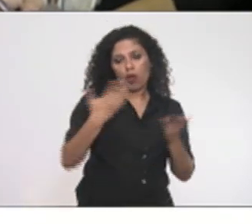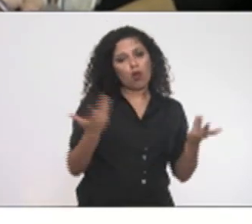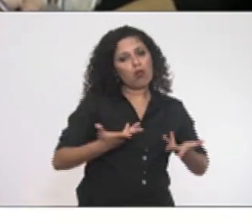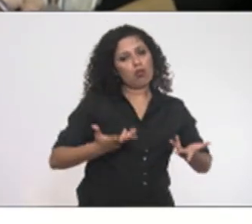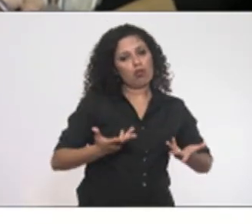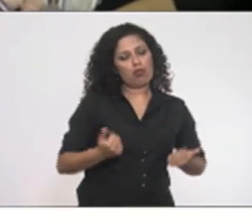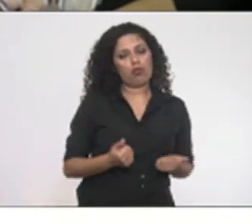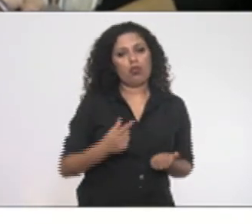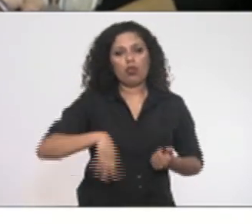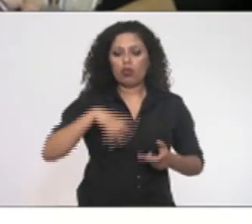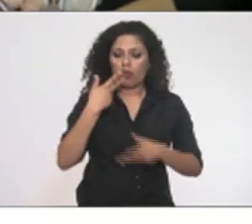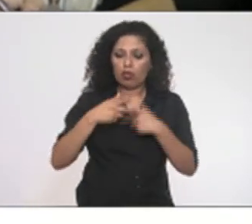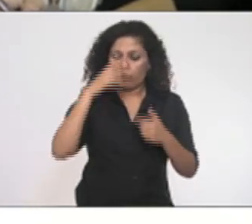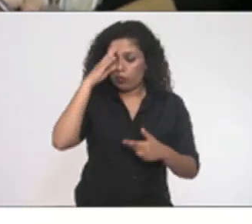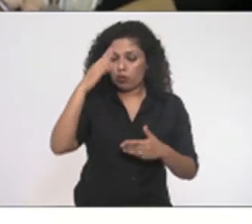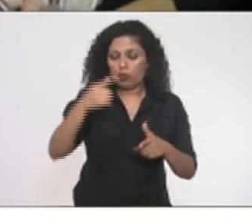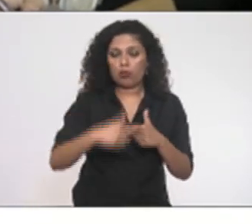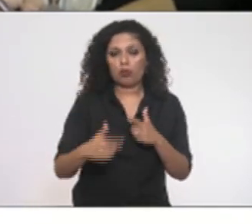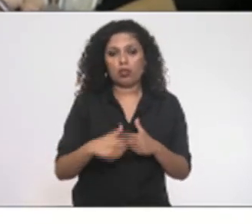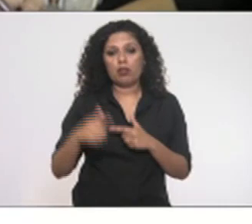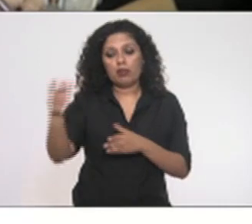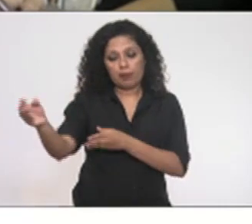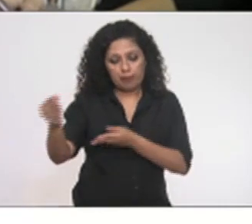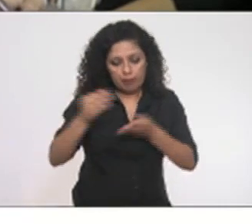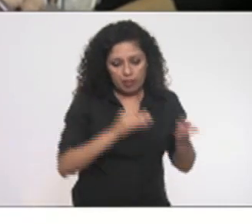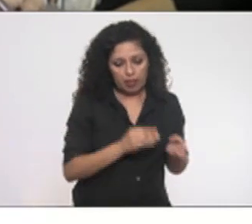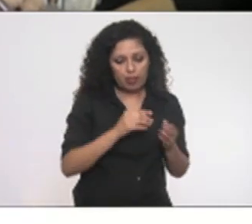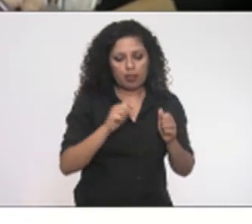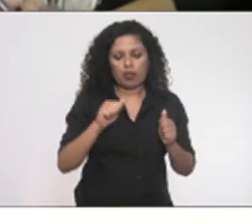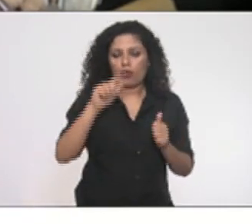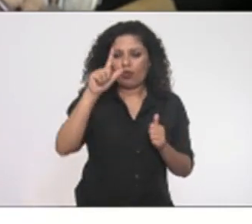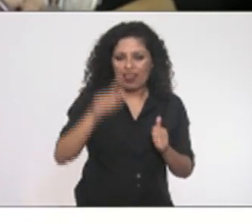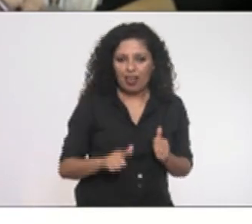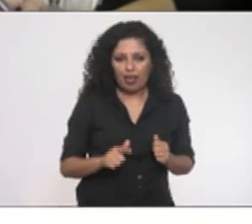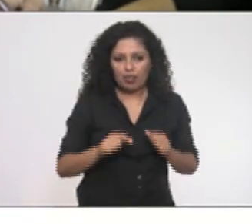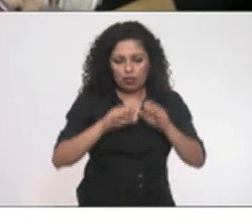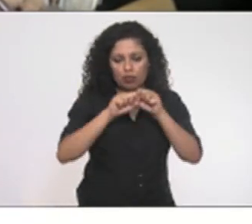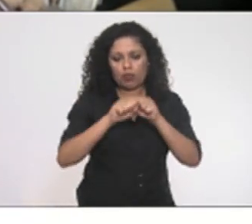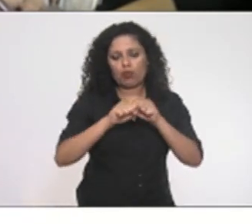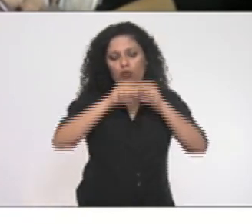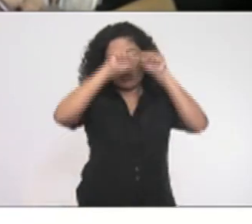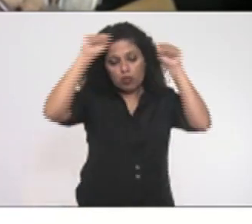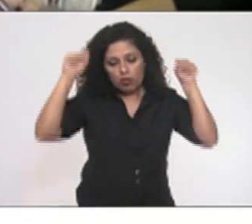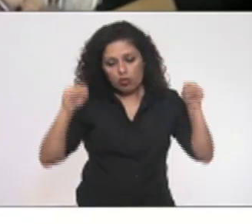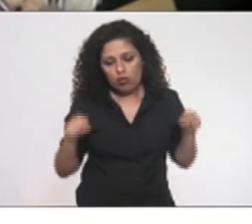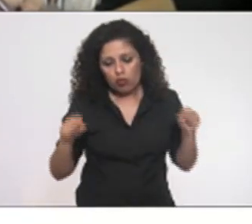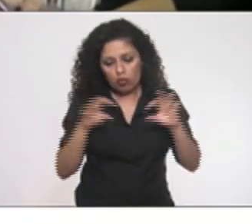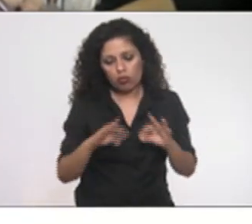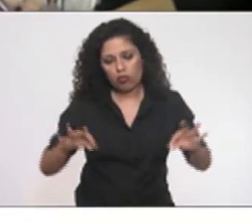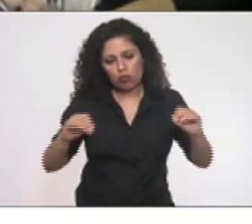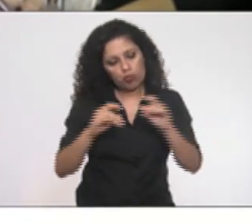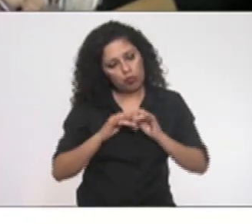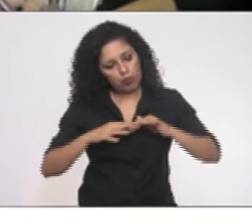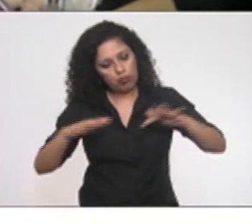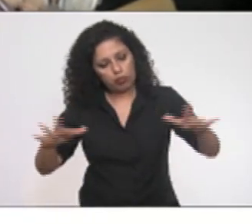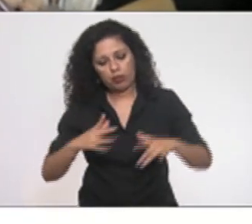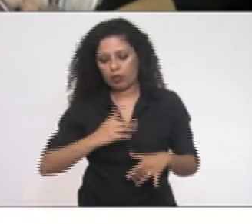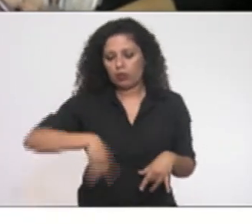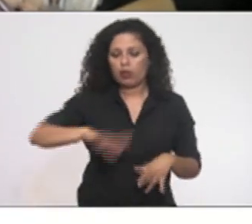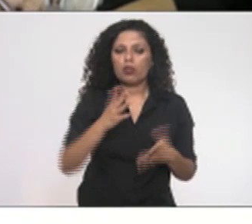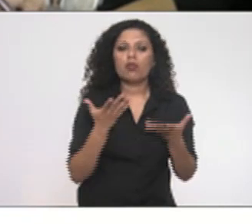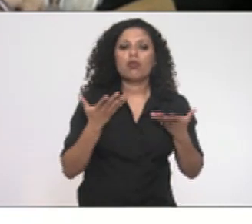já falei, é trazer esse gás para o mercado. Então, assim que a gente espera praticamente de forma prática